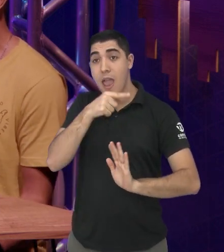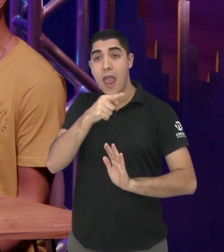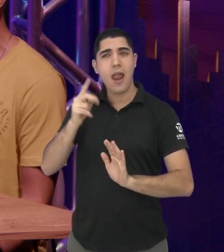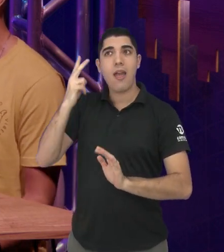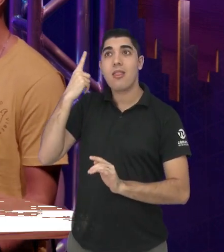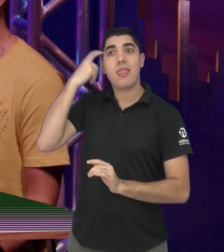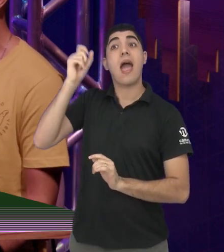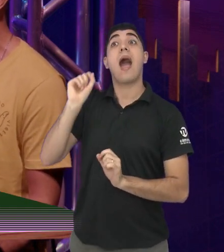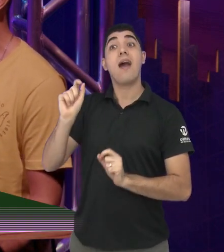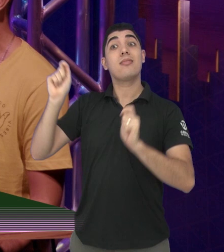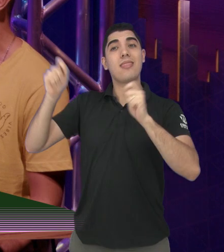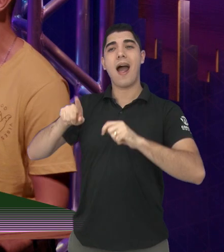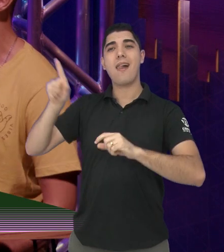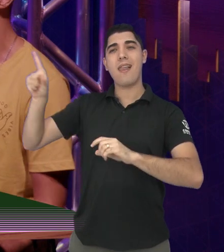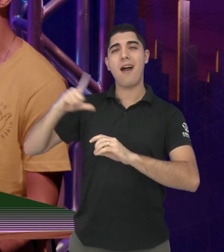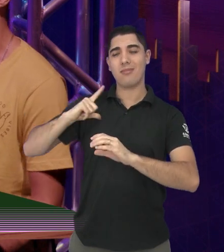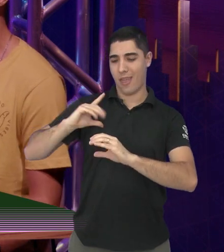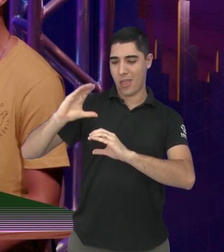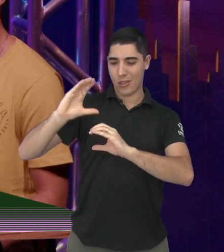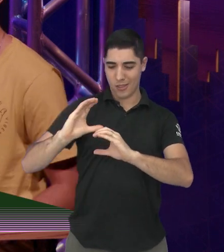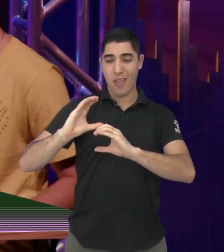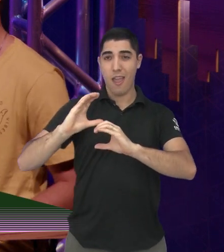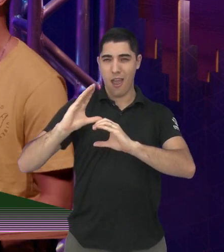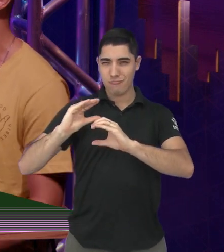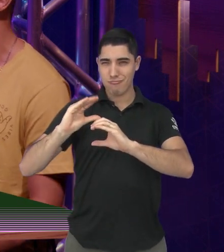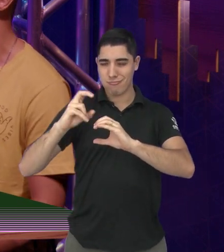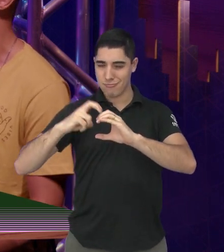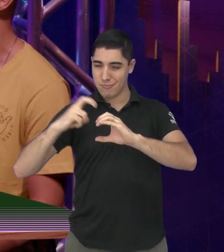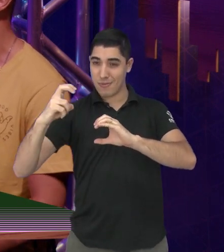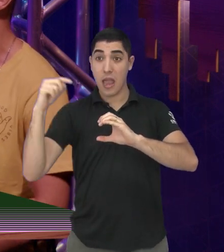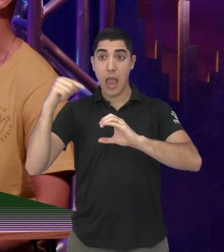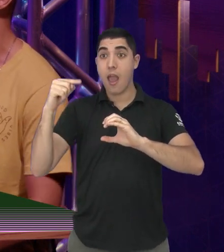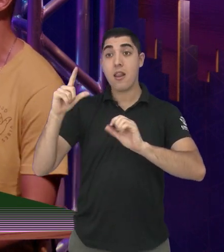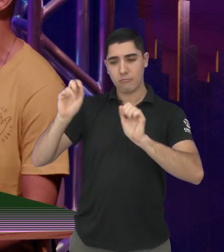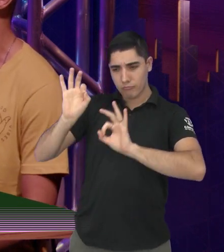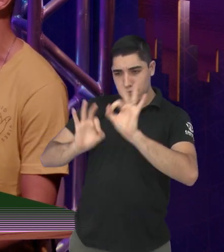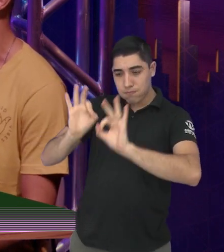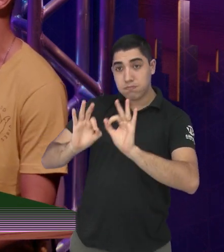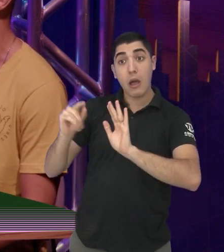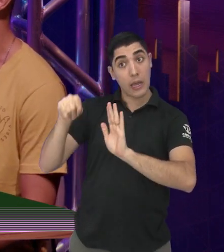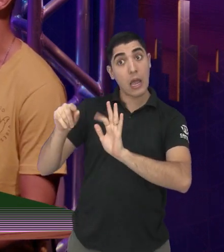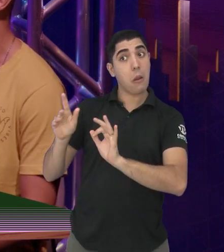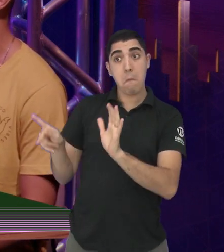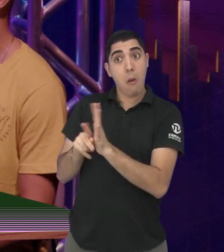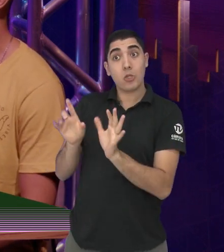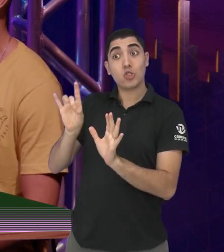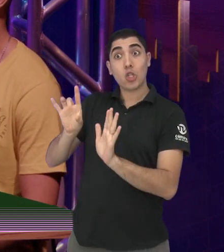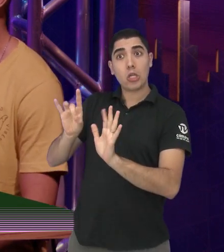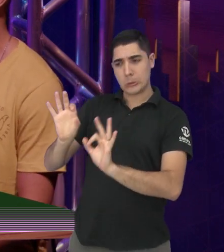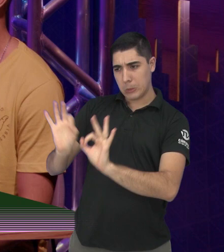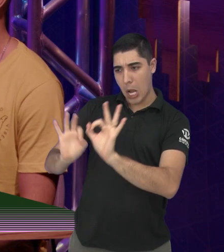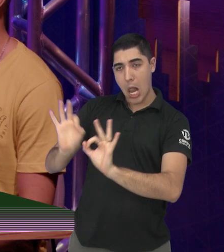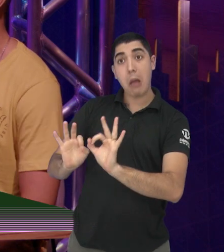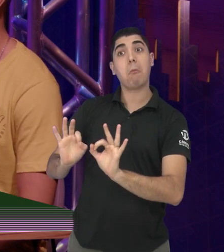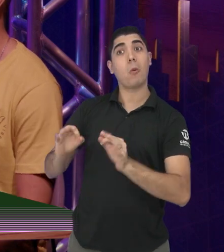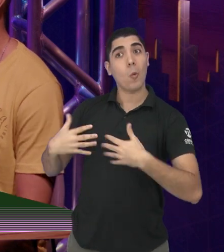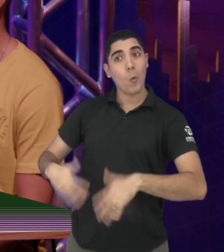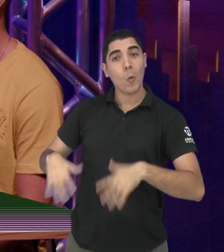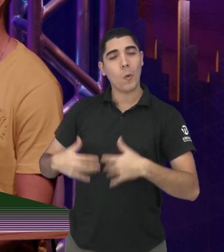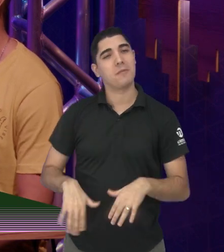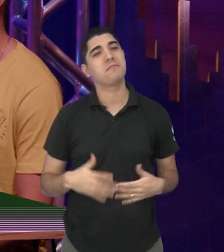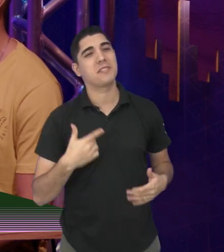pro chat GPT escrever a nossa introdução. E bizarro que ele escreveu certinho, né, Vicky? Fez. E o que eu achei